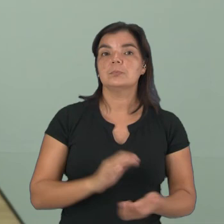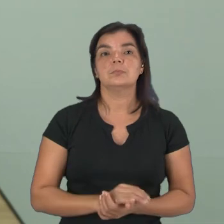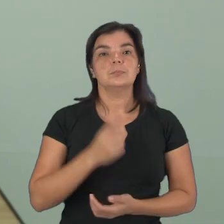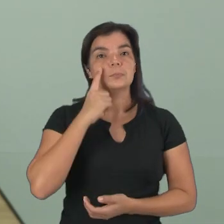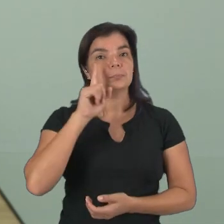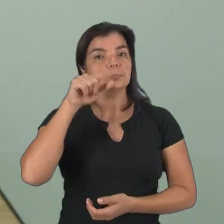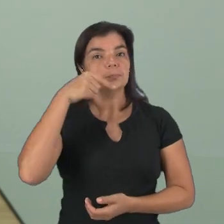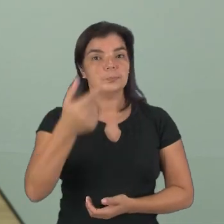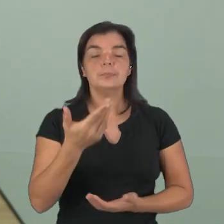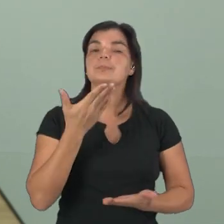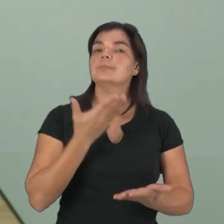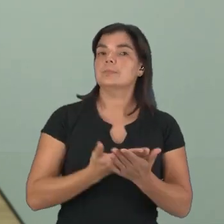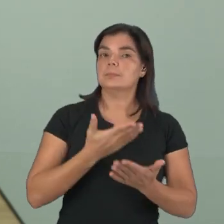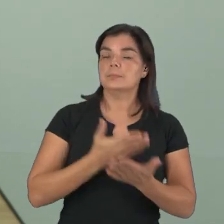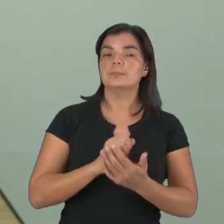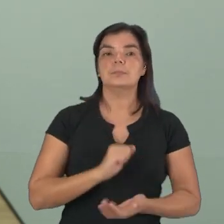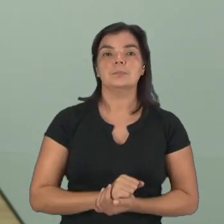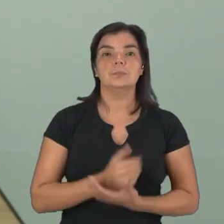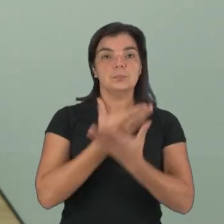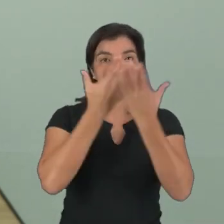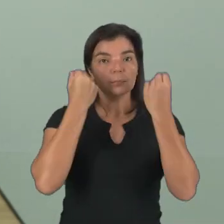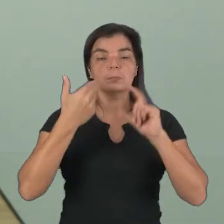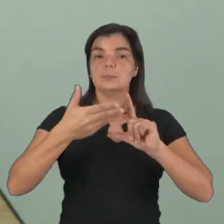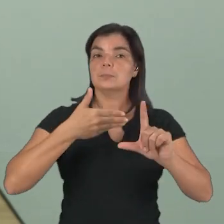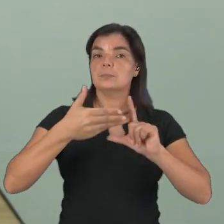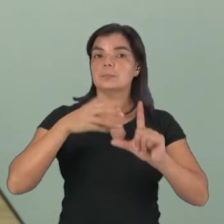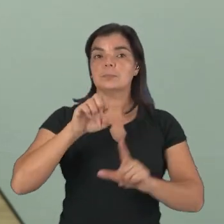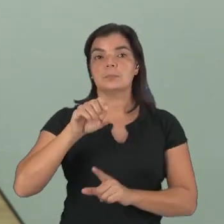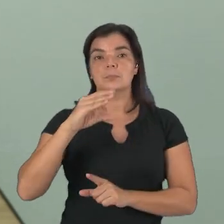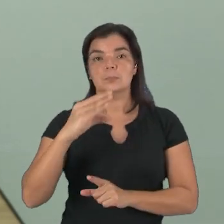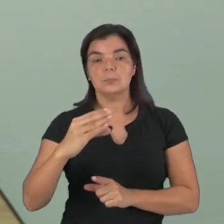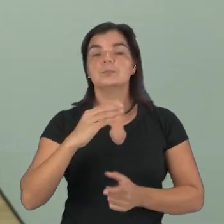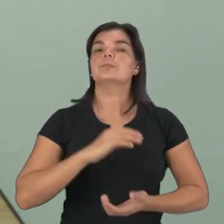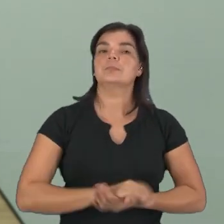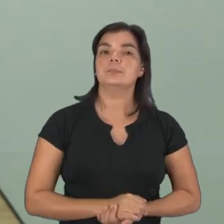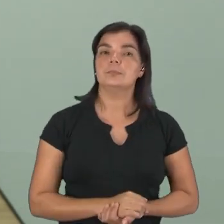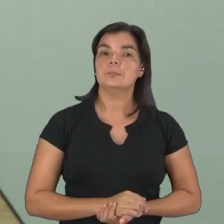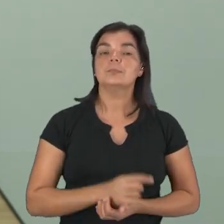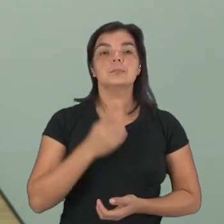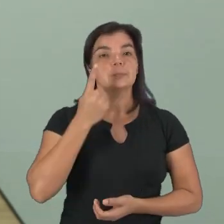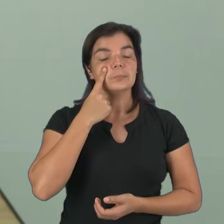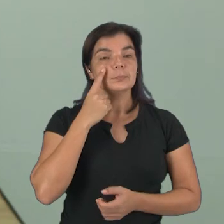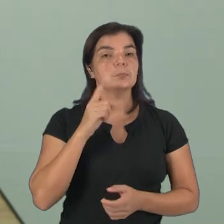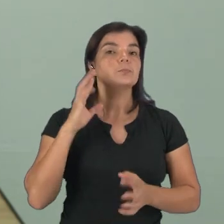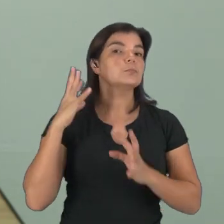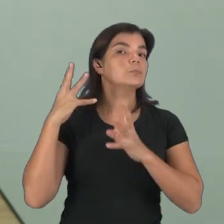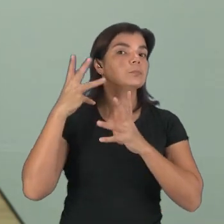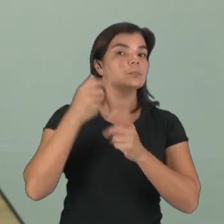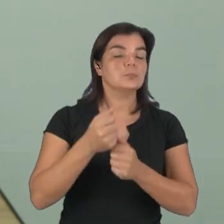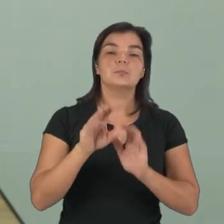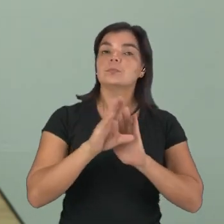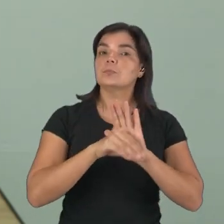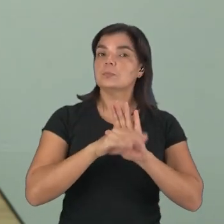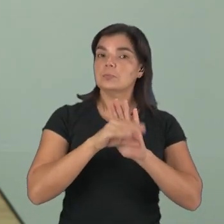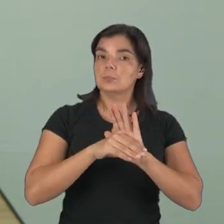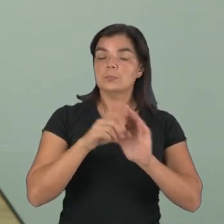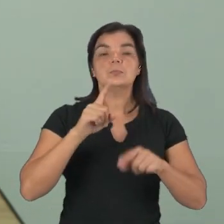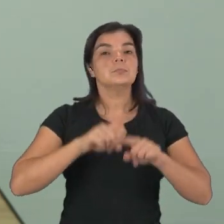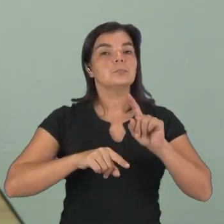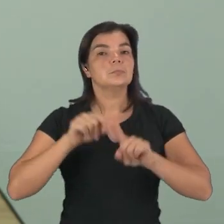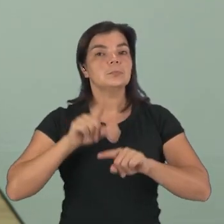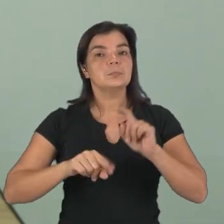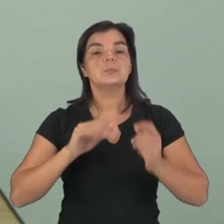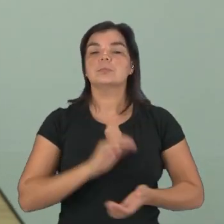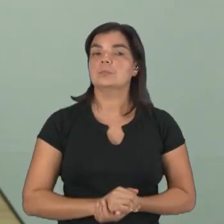te vejo na próxima aula. Não esqueça de acessar a plataforma Edu, que nela você pode rever todo esse conteúdo, todo esse